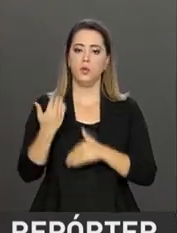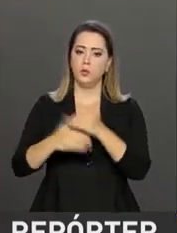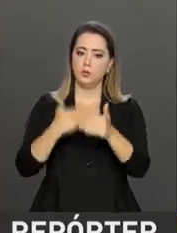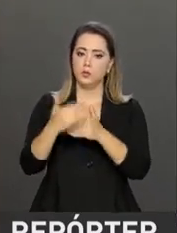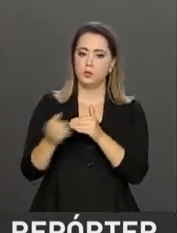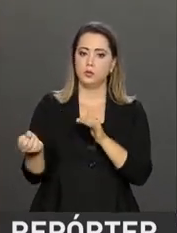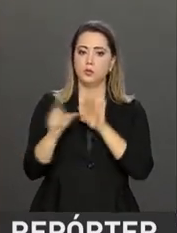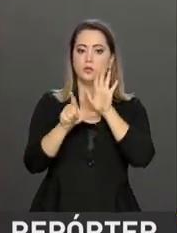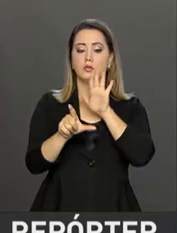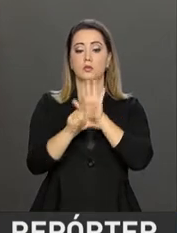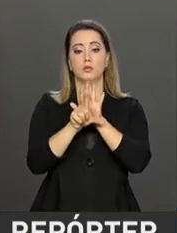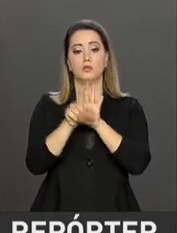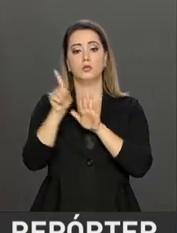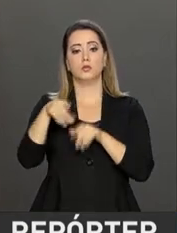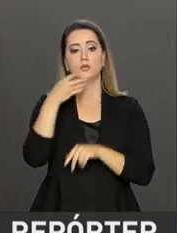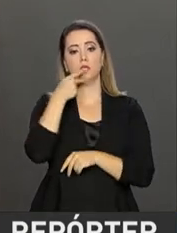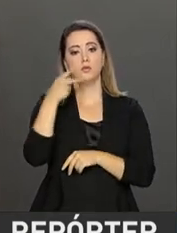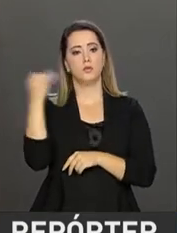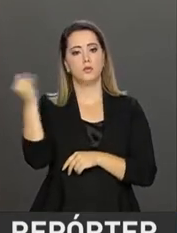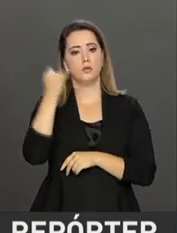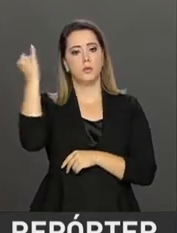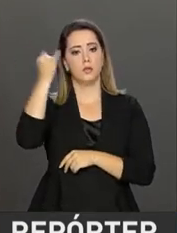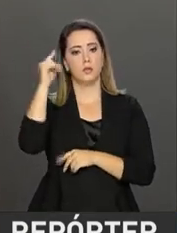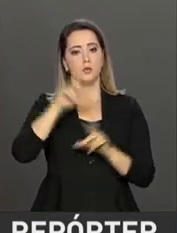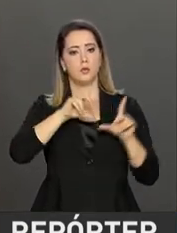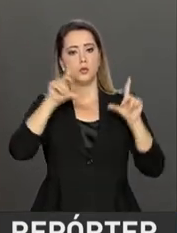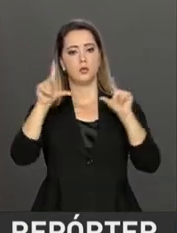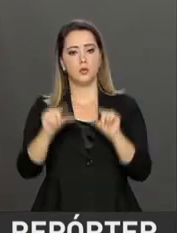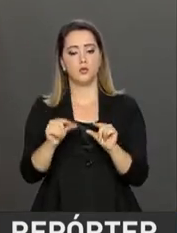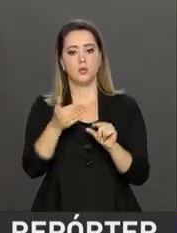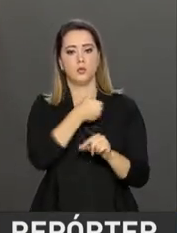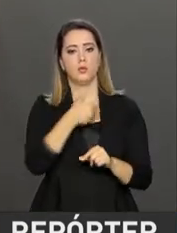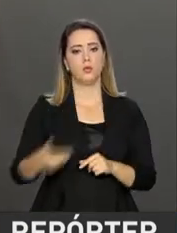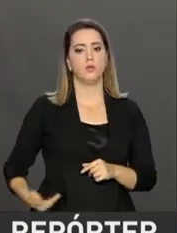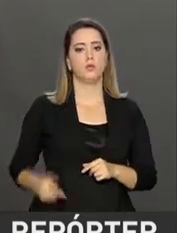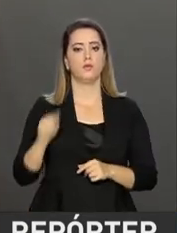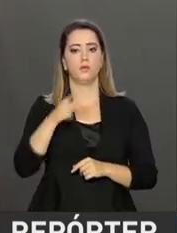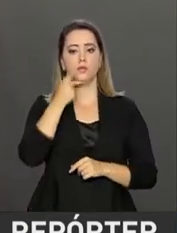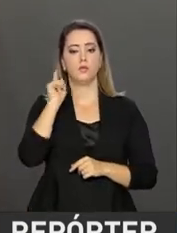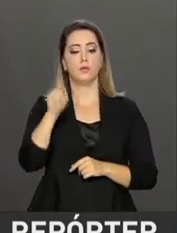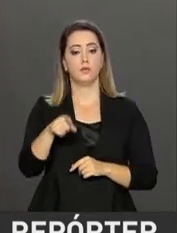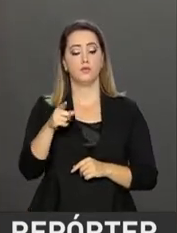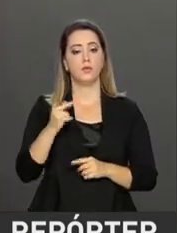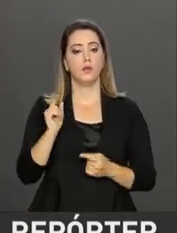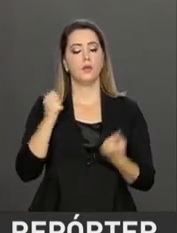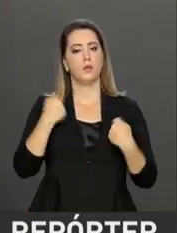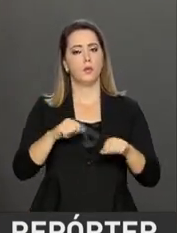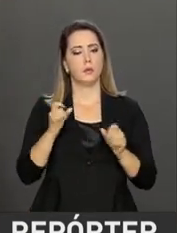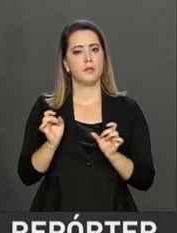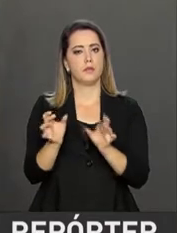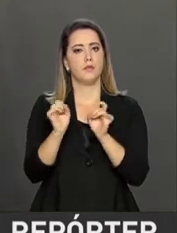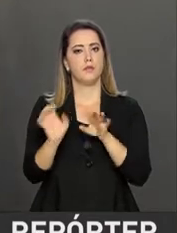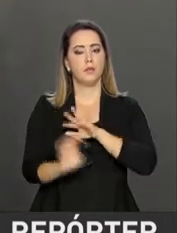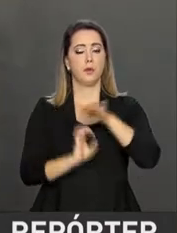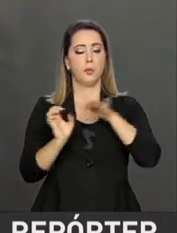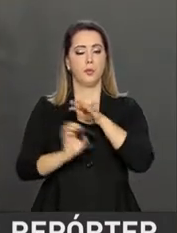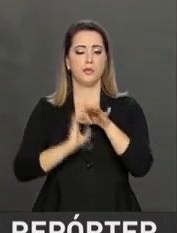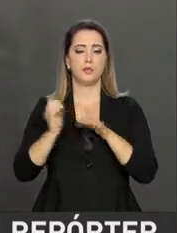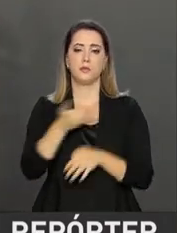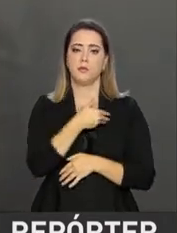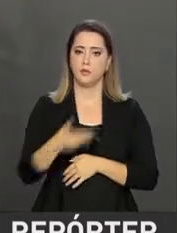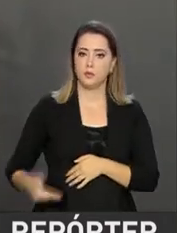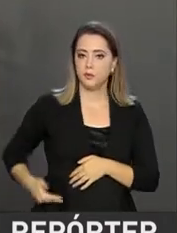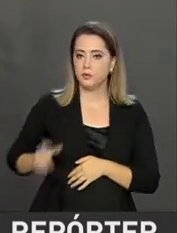rodrigo maia afirmou ser importante reduzir o tamanho do estado uma defesa direta ao programa de concessões à iniciativa privada